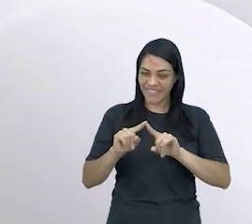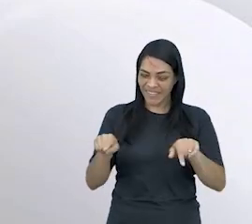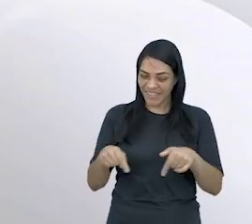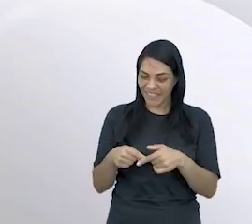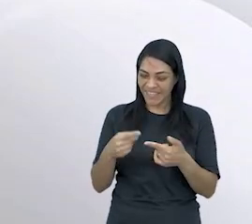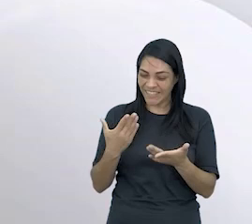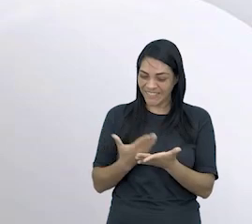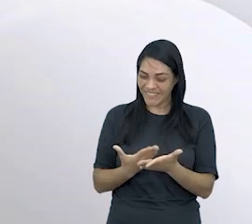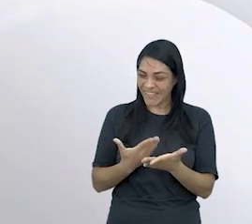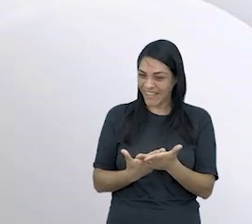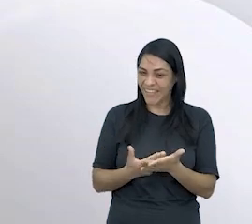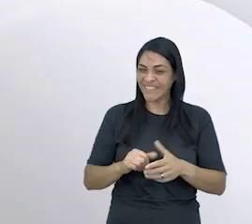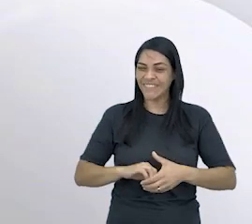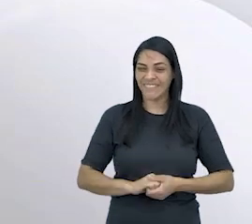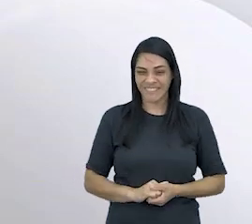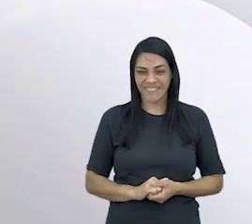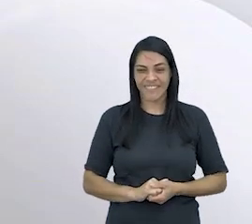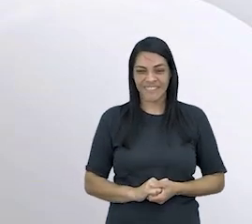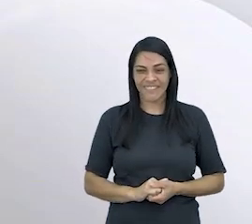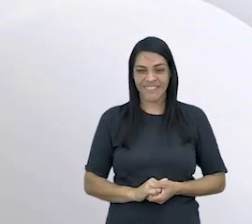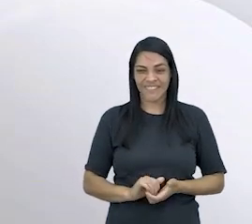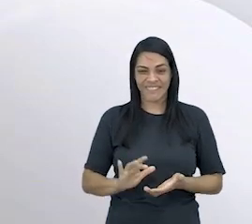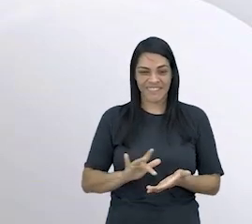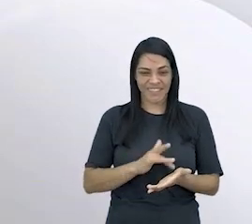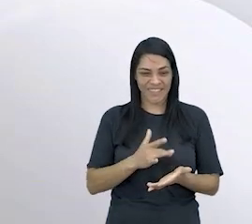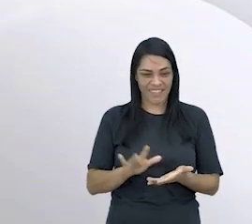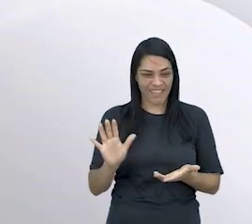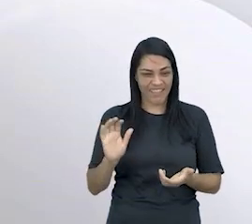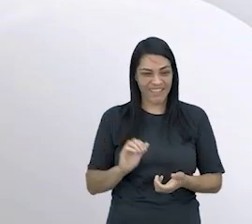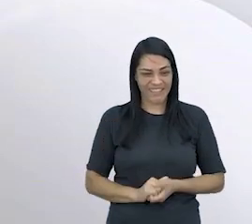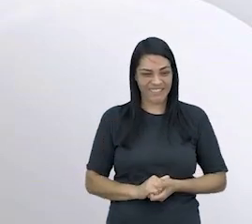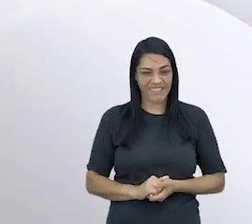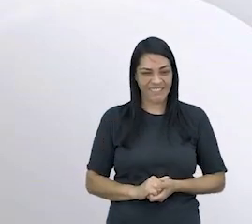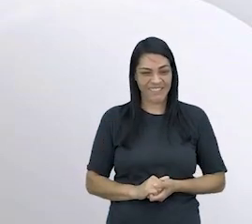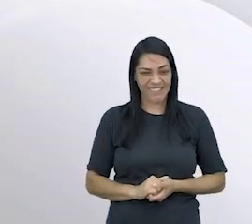aí no tablet on the table? É.